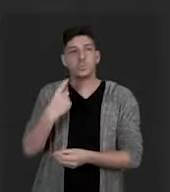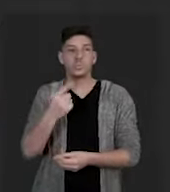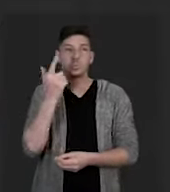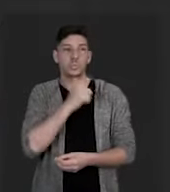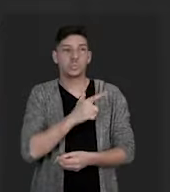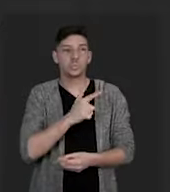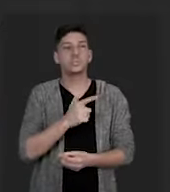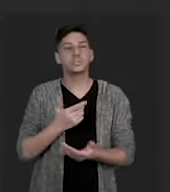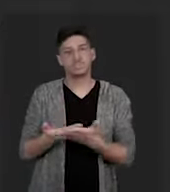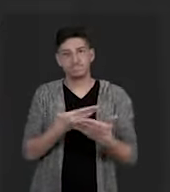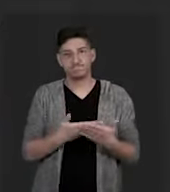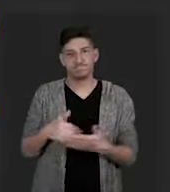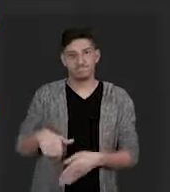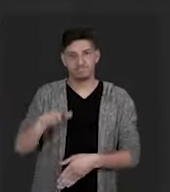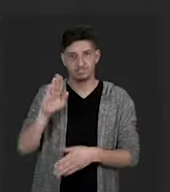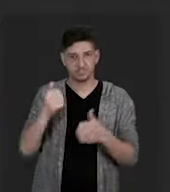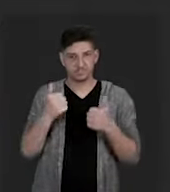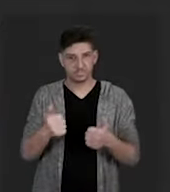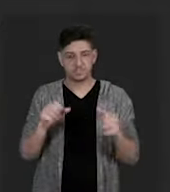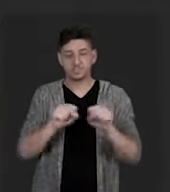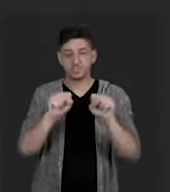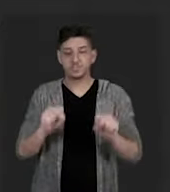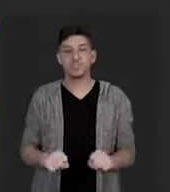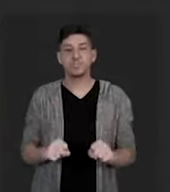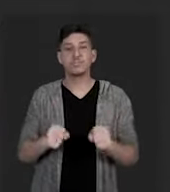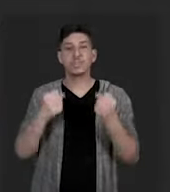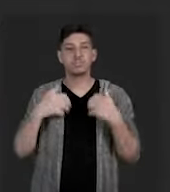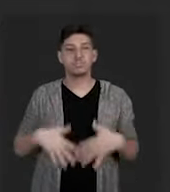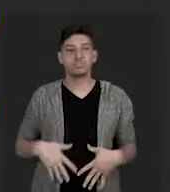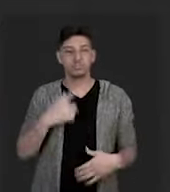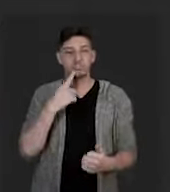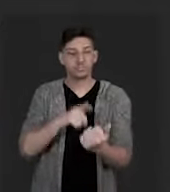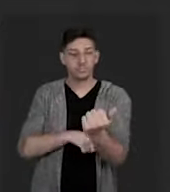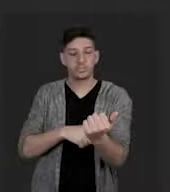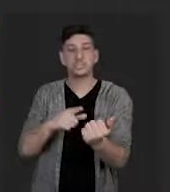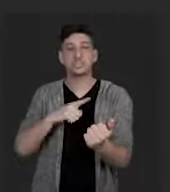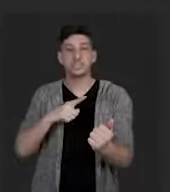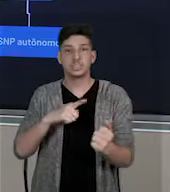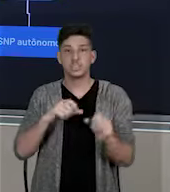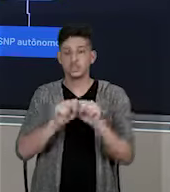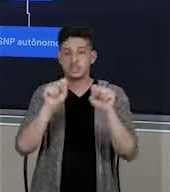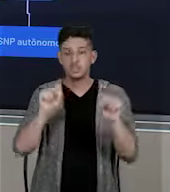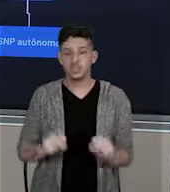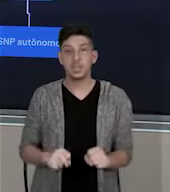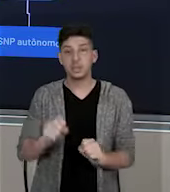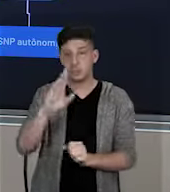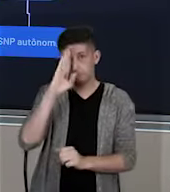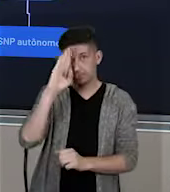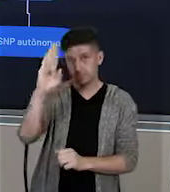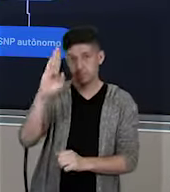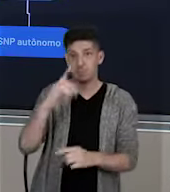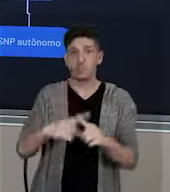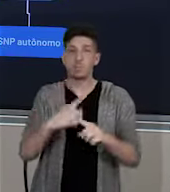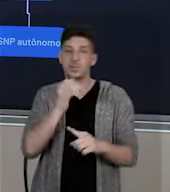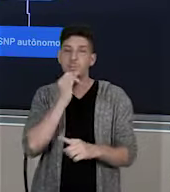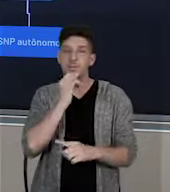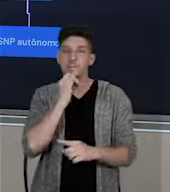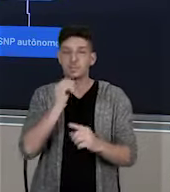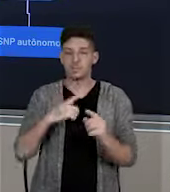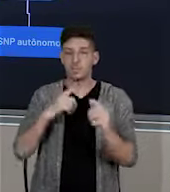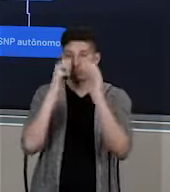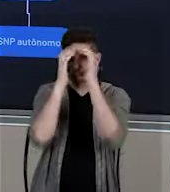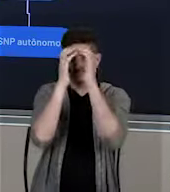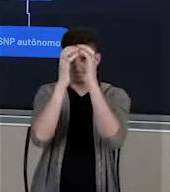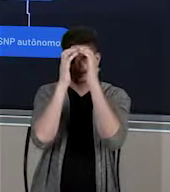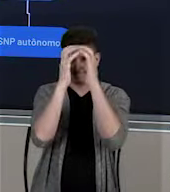conteúdo. Então, o nosso sistema nervoso, ele é composto da parte do sistema nervoso central, que a gente tem o que acontece dentro da nossa cabeça, né? Então,